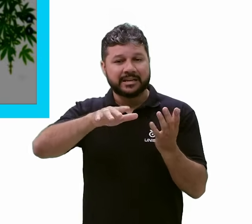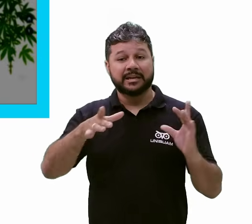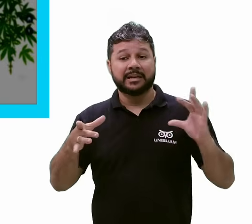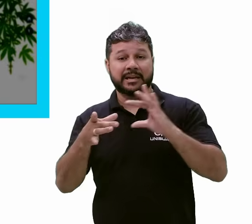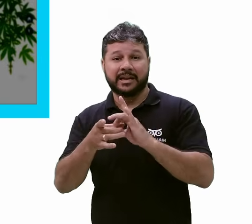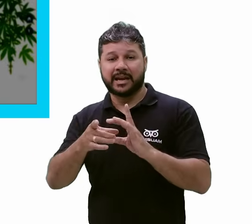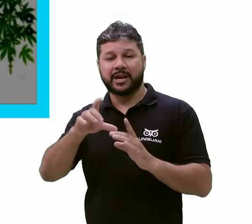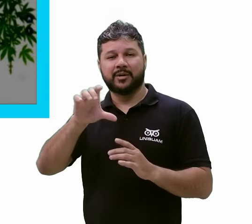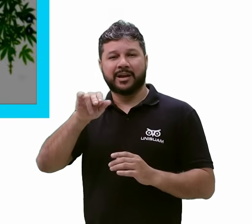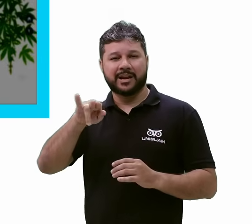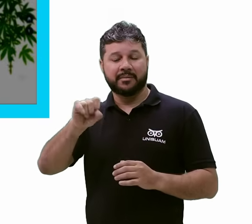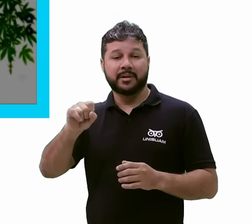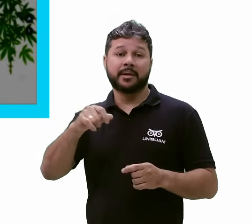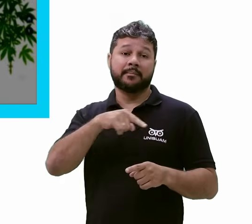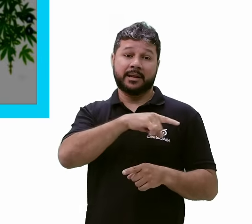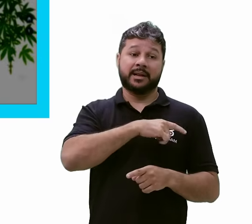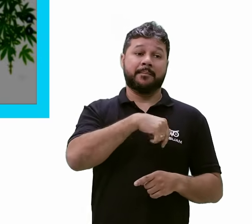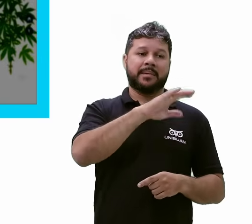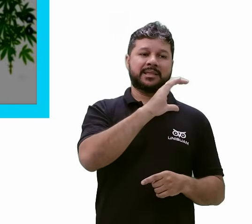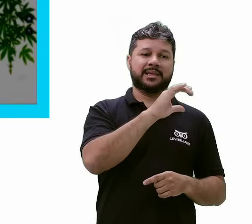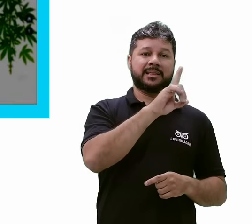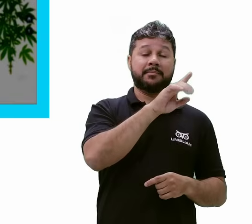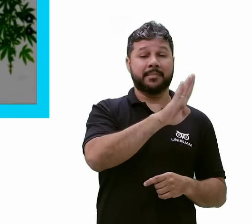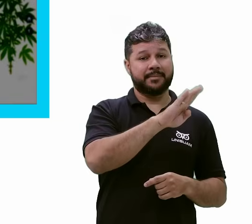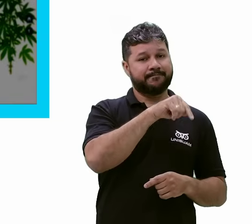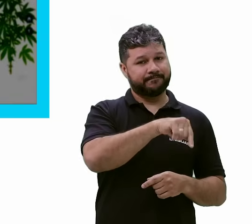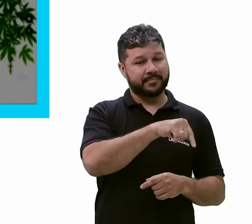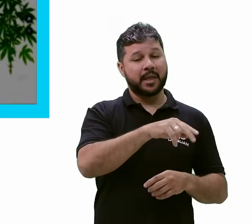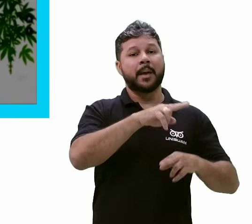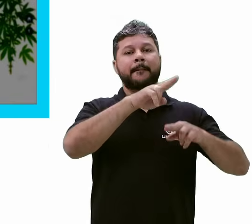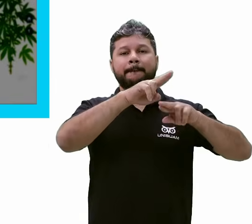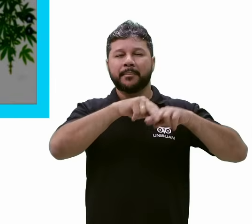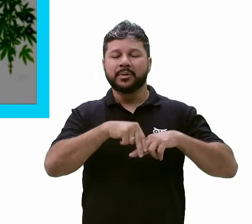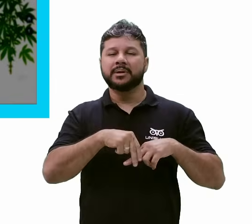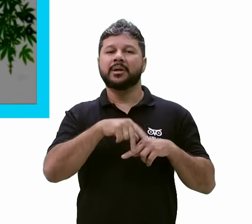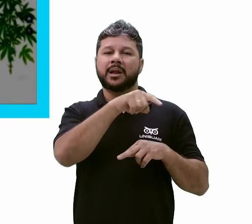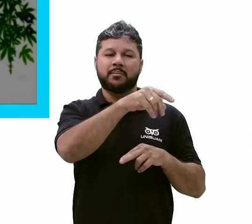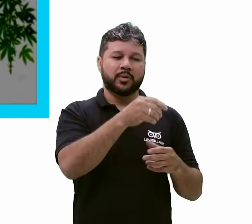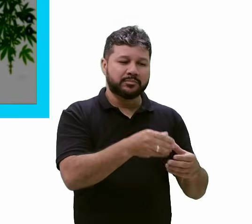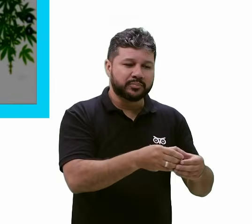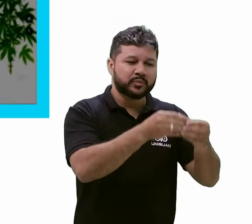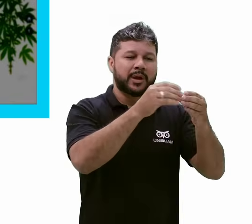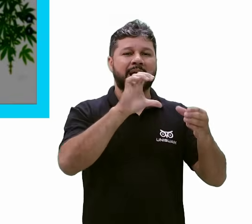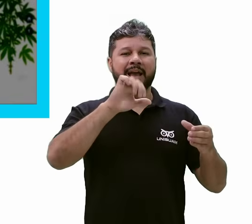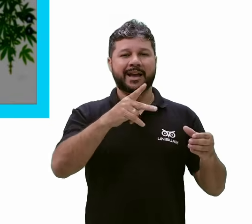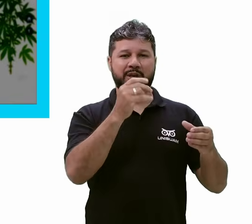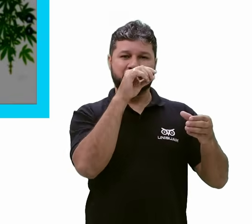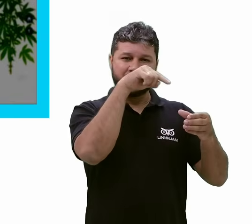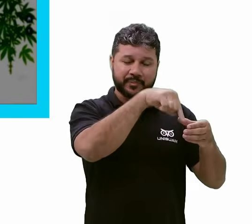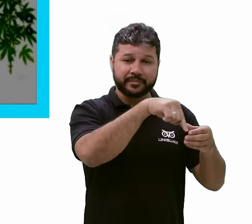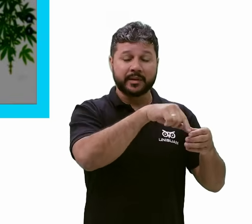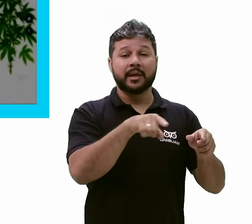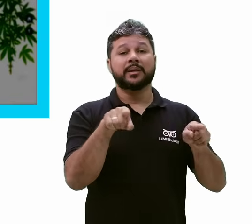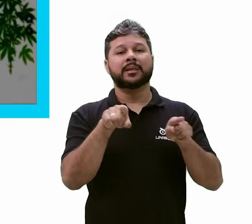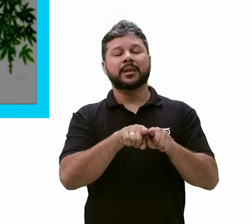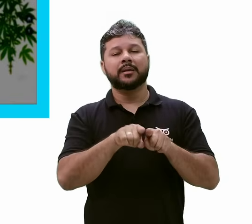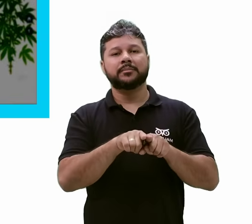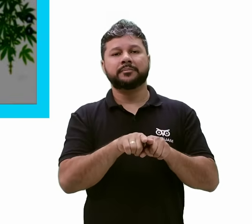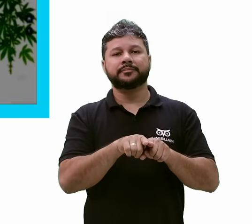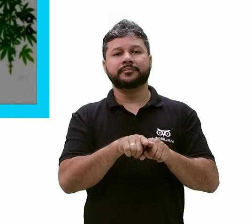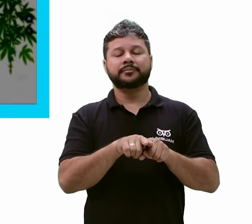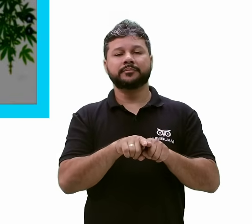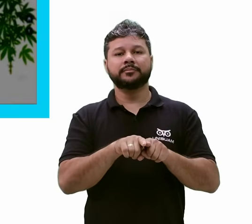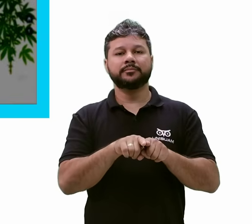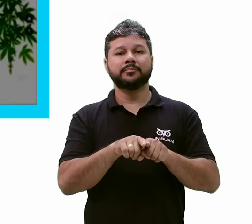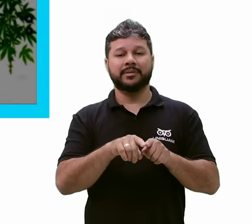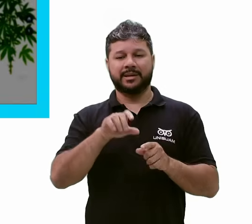diversidades ali dos fitocannabinoides, né, mas muito mais CBD do que outra coisa, tá? Então, por isso que eles colocam o cânhamo especificamente. E aí fala que